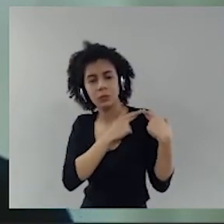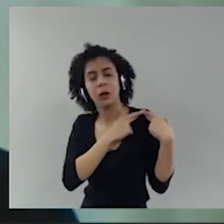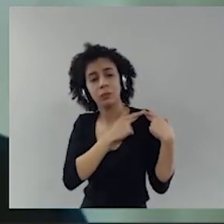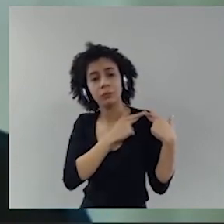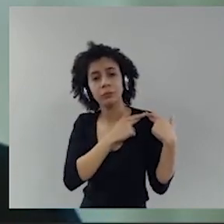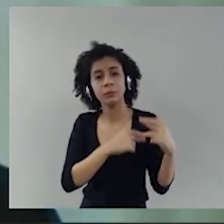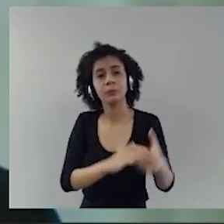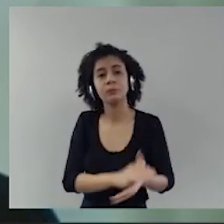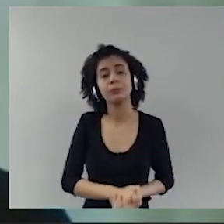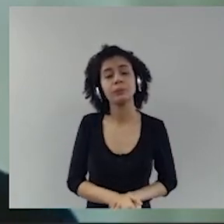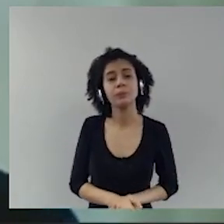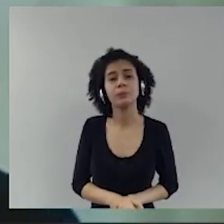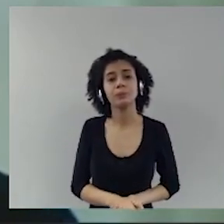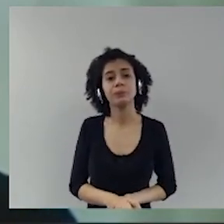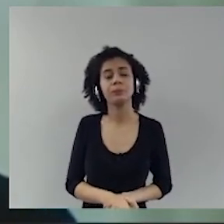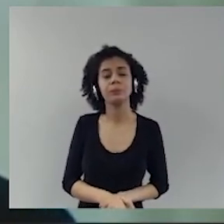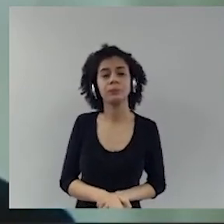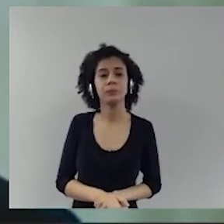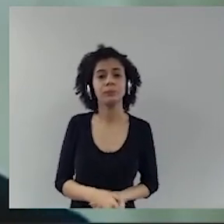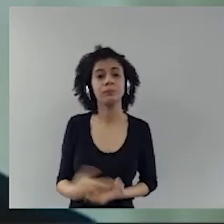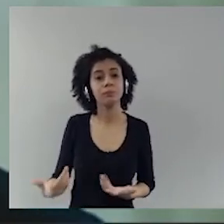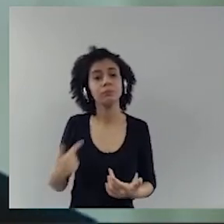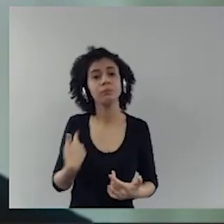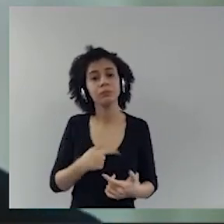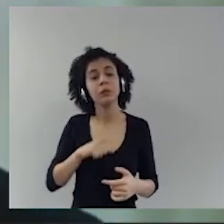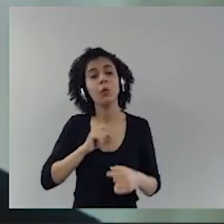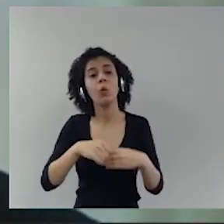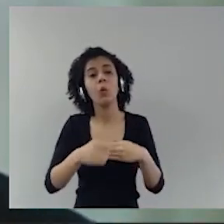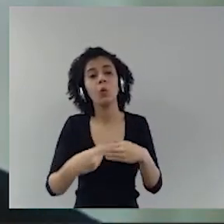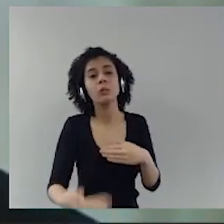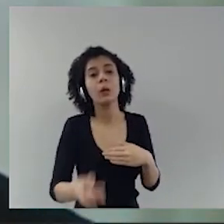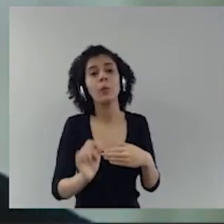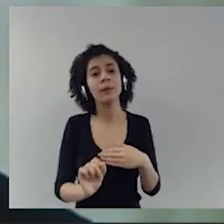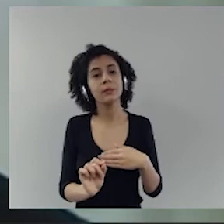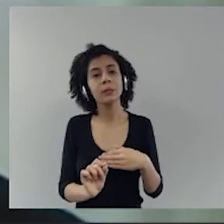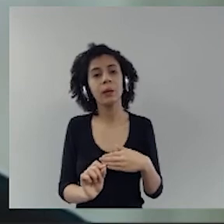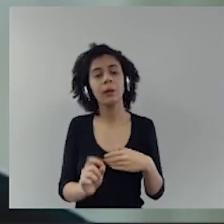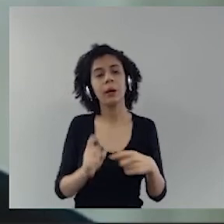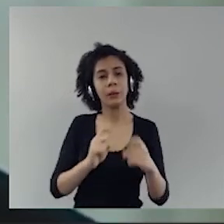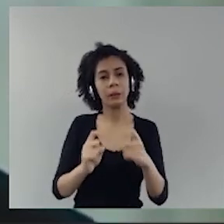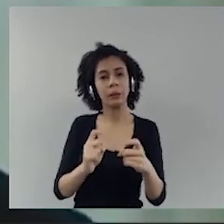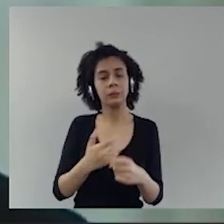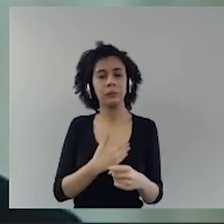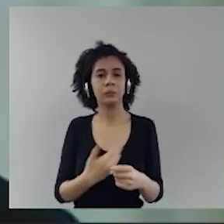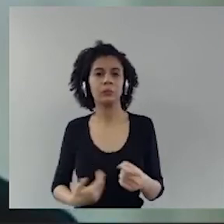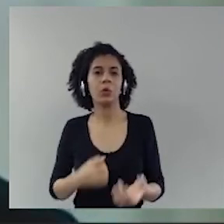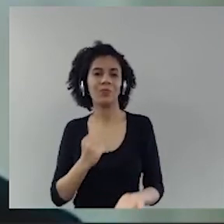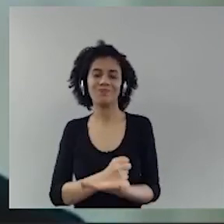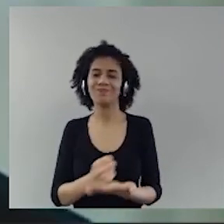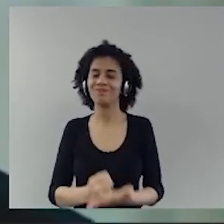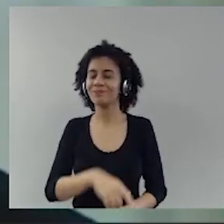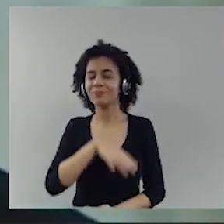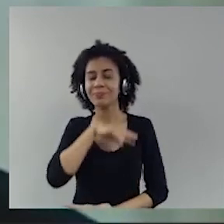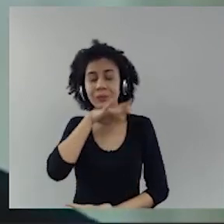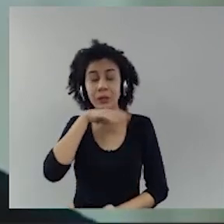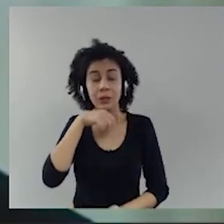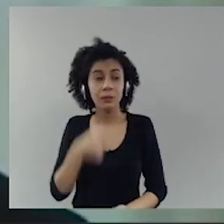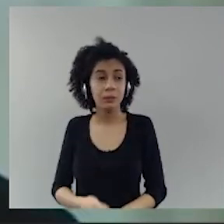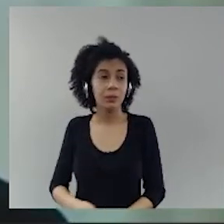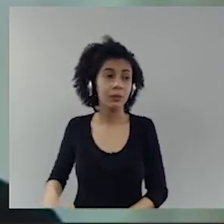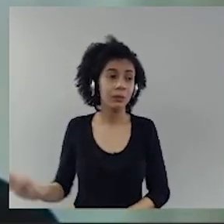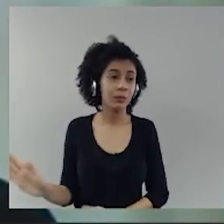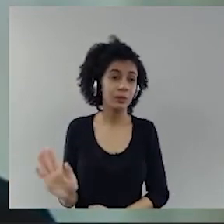e portanto nós temos aqui estas consequências administração pública contrata mal paga